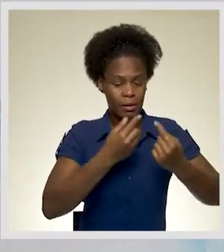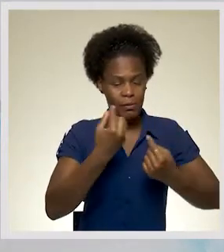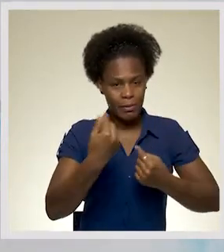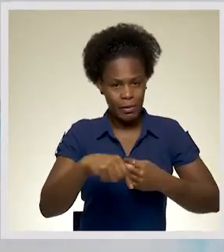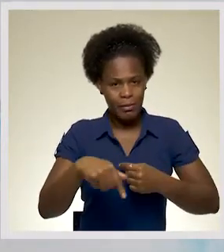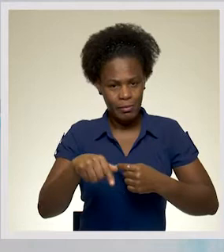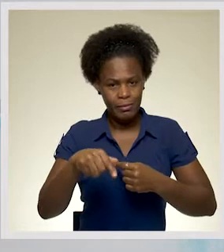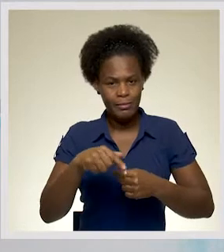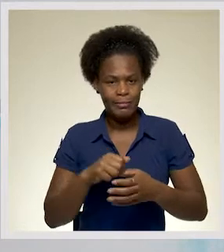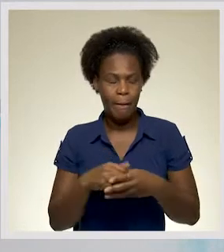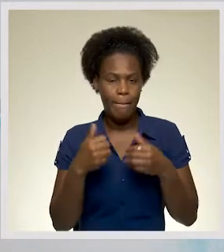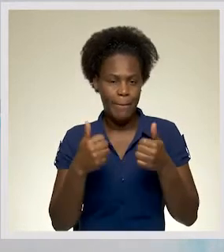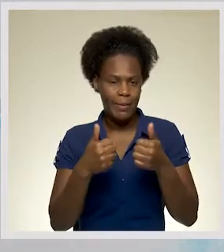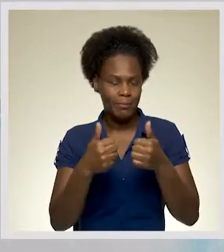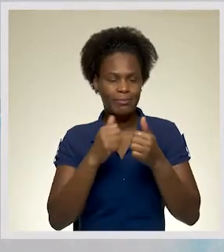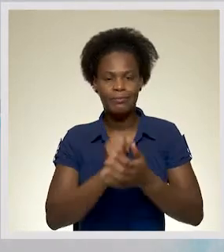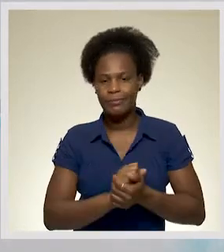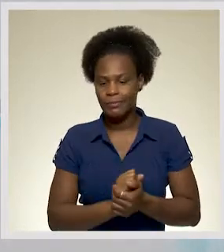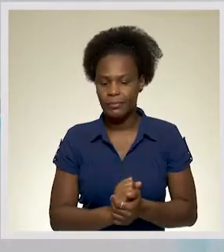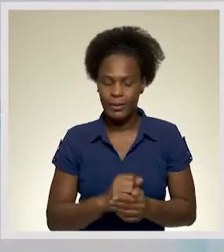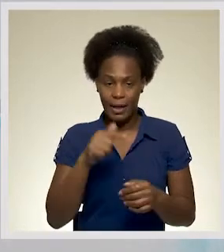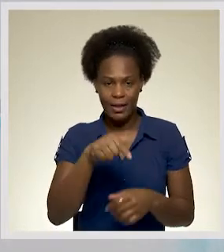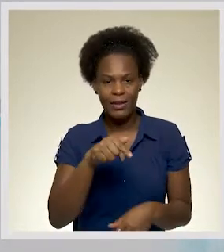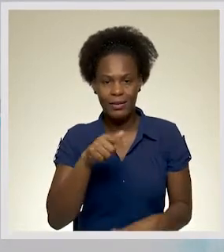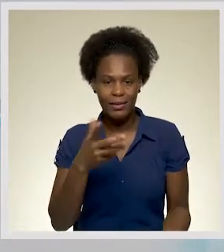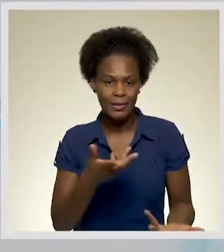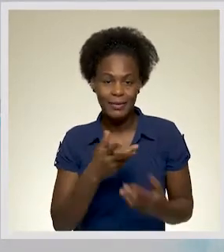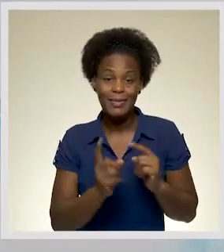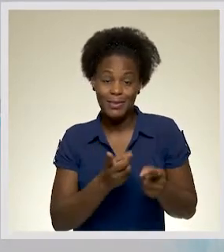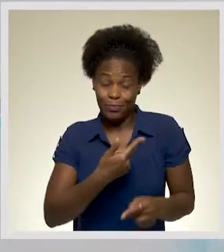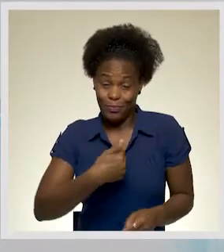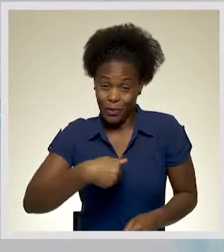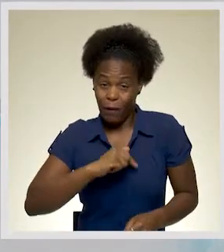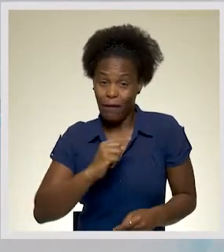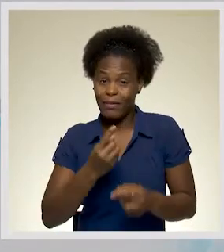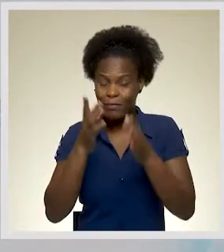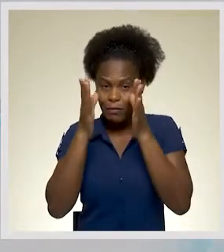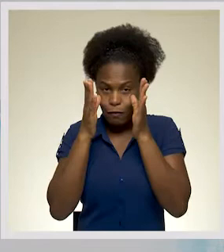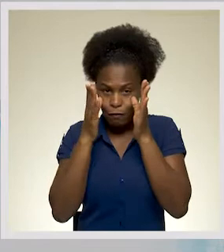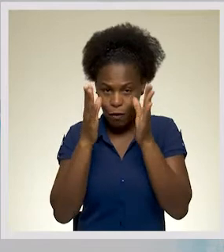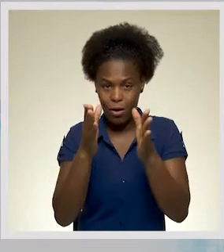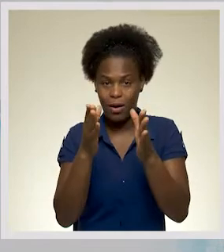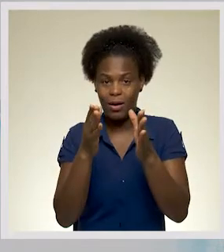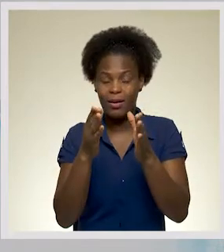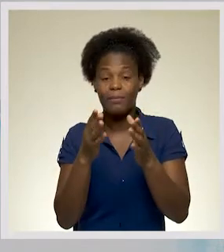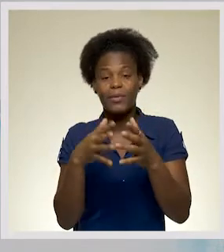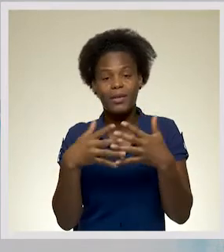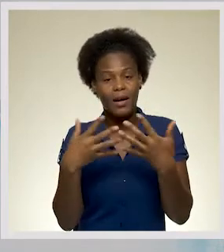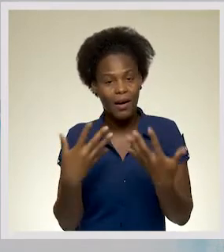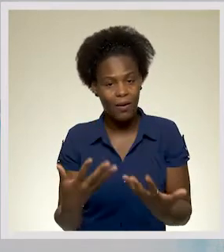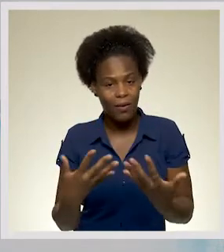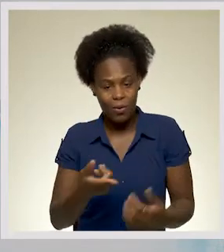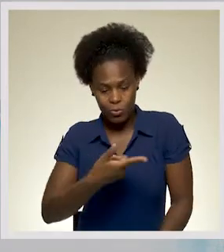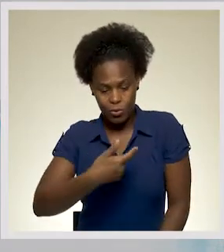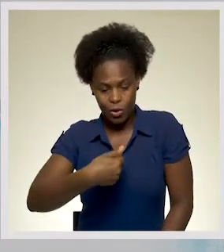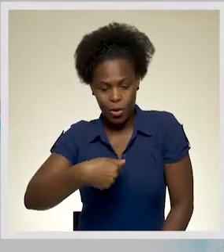Muito bem, meninos. Aqui é que nós devemos focar. Agora sim, estamos a ver que